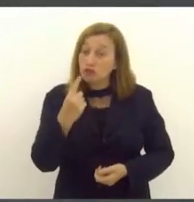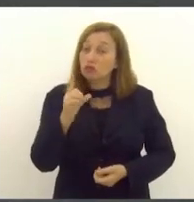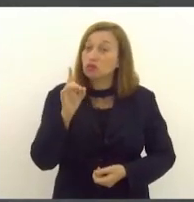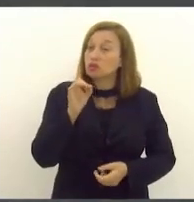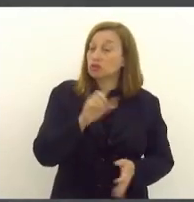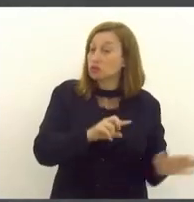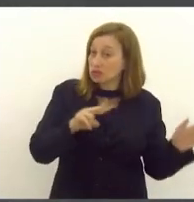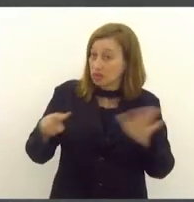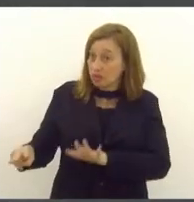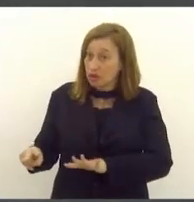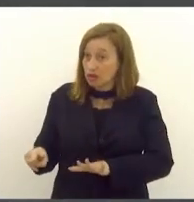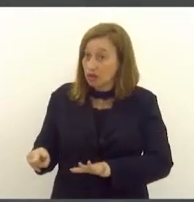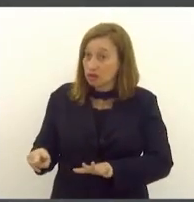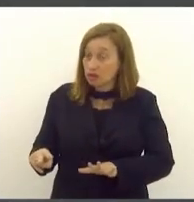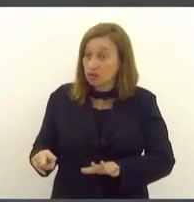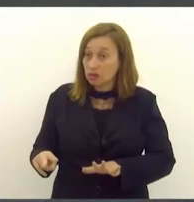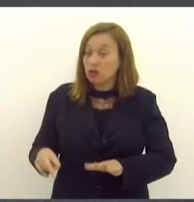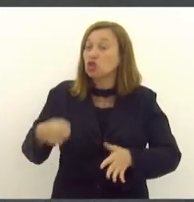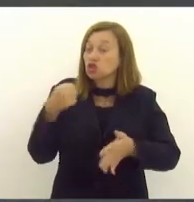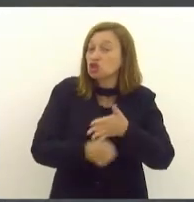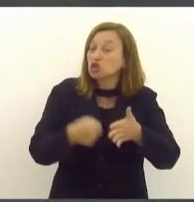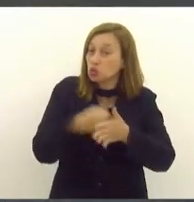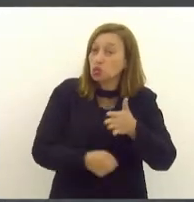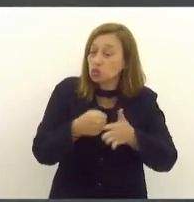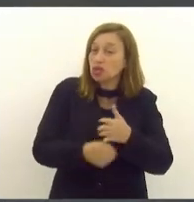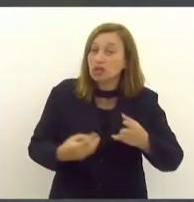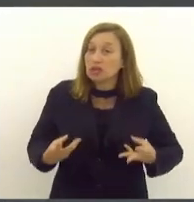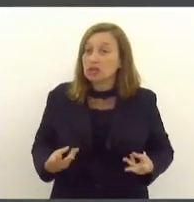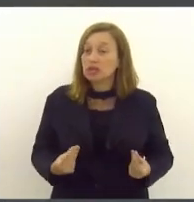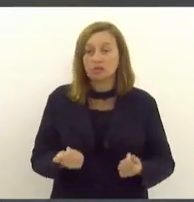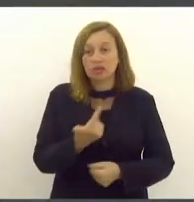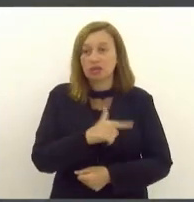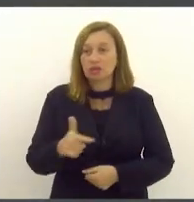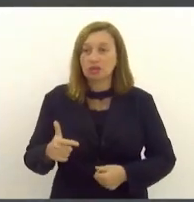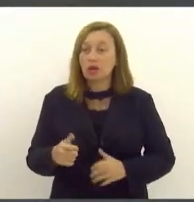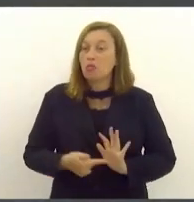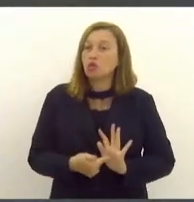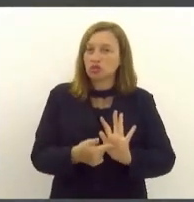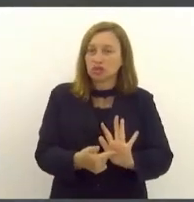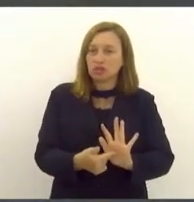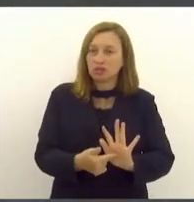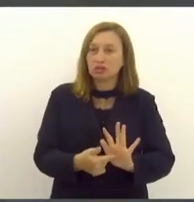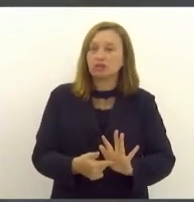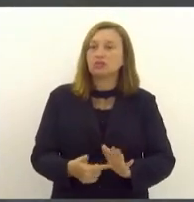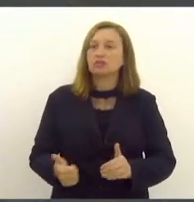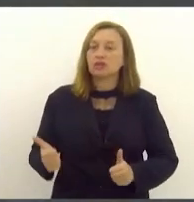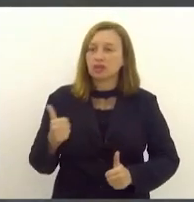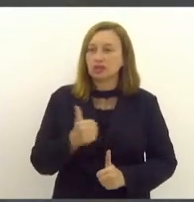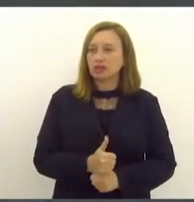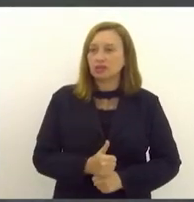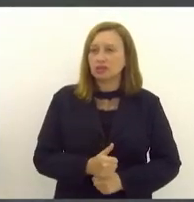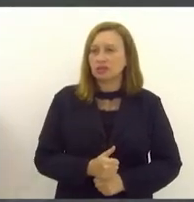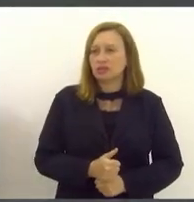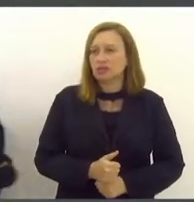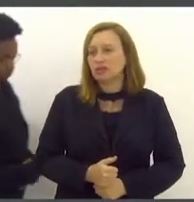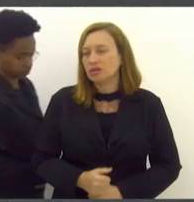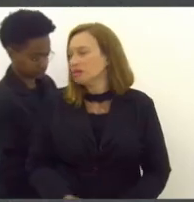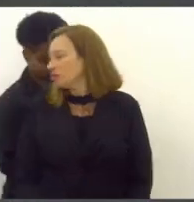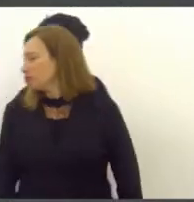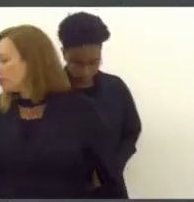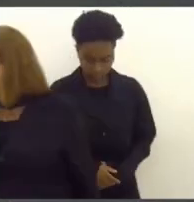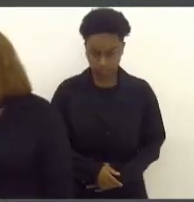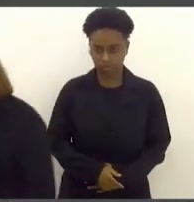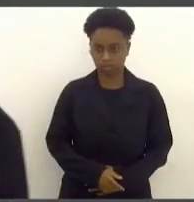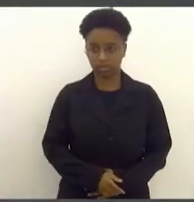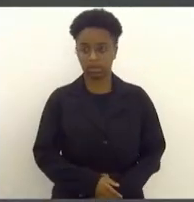final de semana num gesto de absoluta insensibilidade é a demonstração que o prefeito Eduardo Paes Além